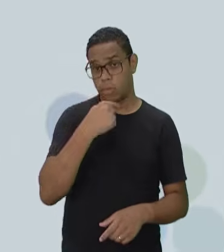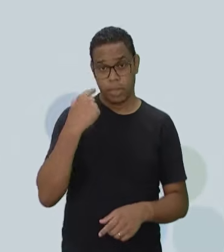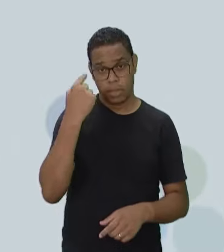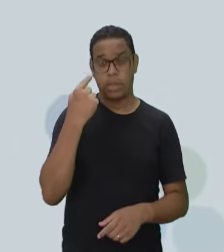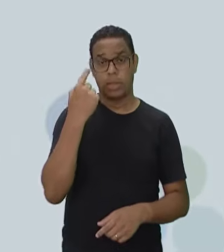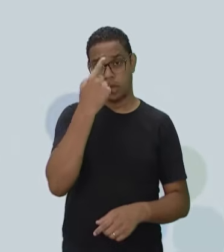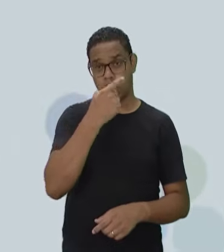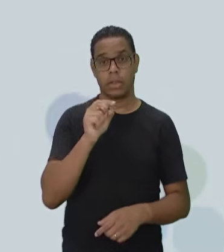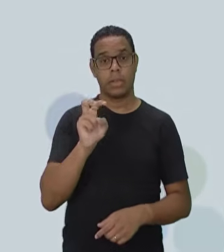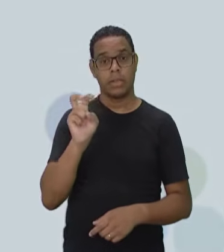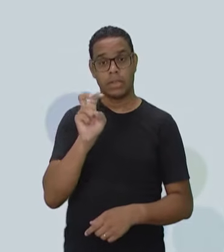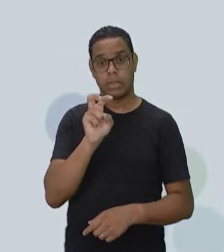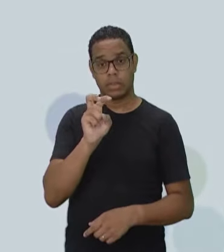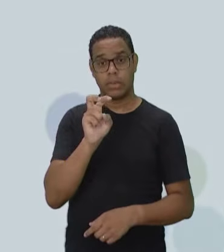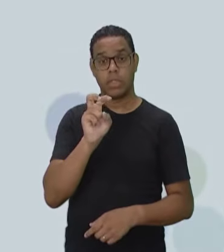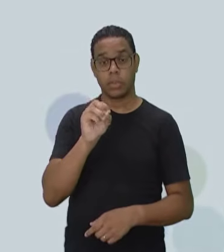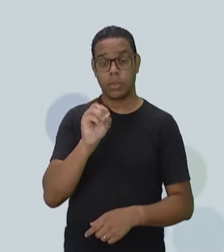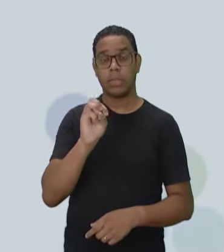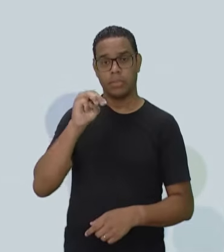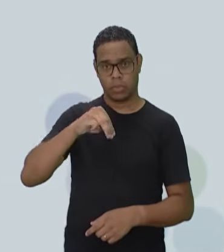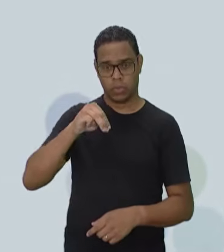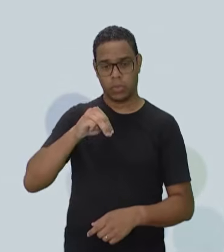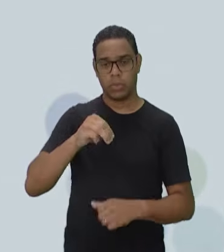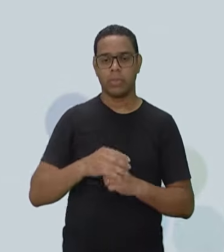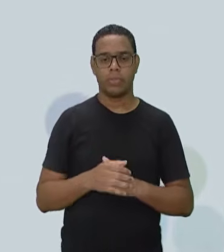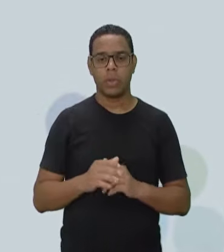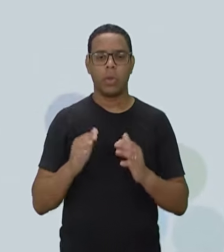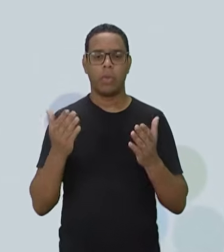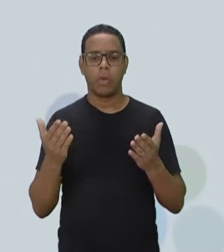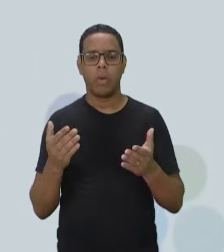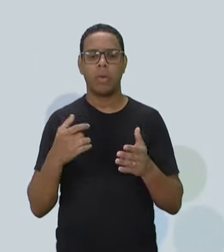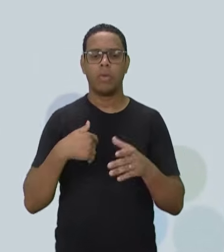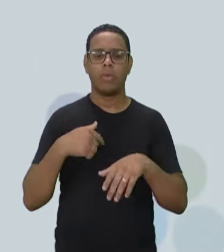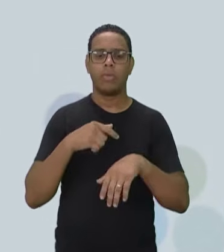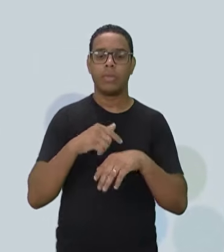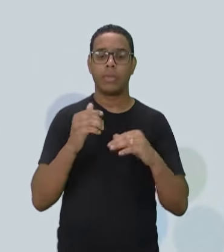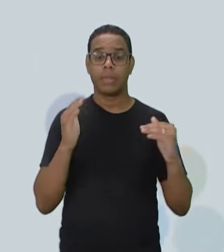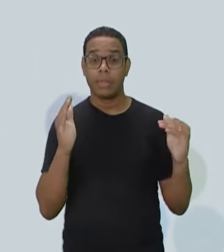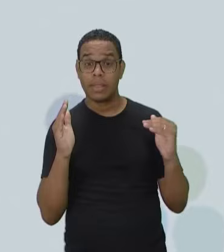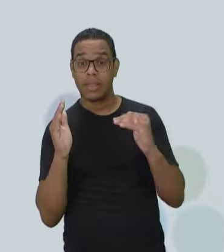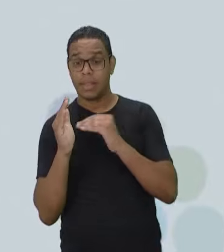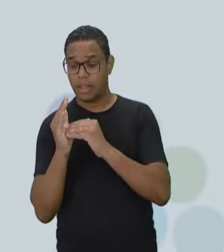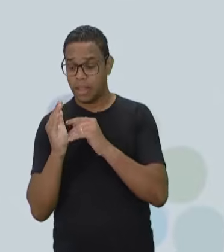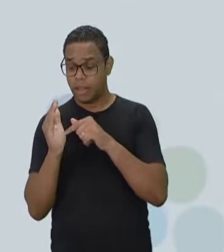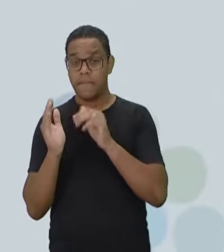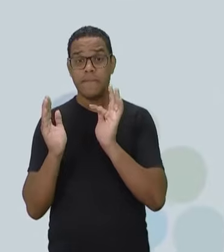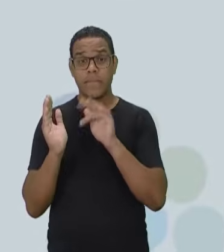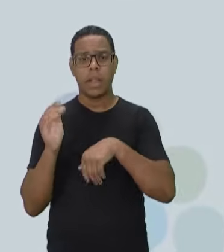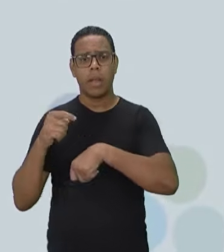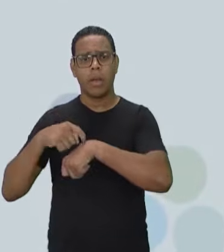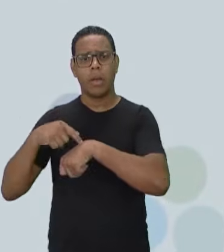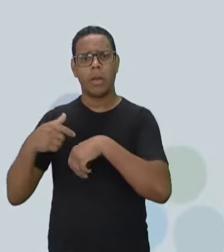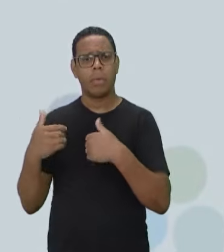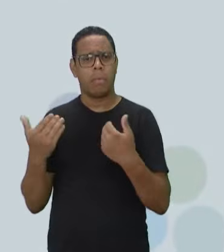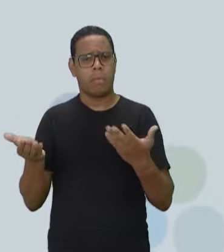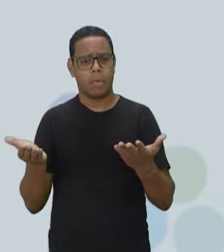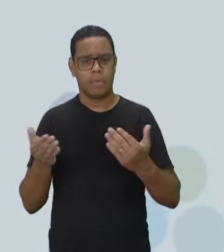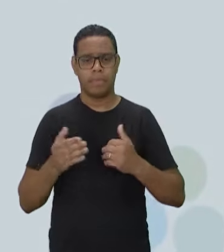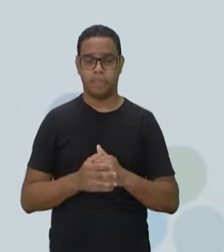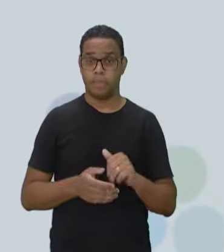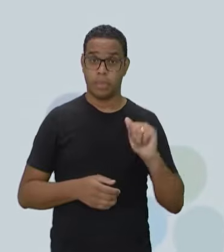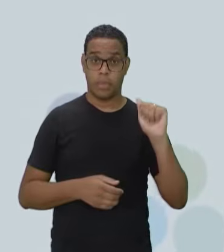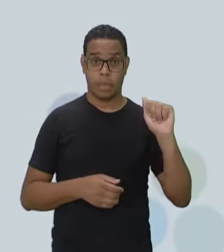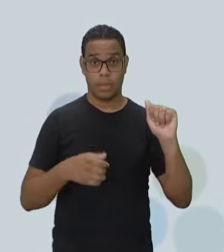1 hora e 50 minutos. Qual foi o horário em que esse almoço ficou pronto? Item